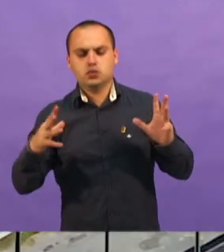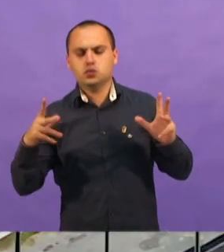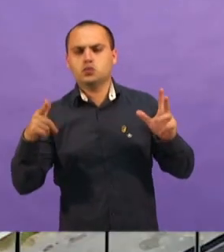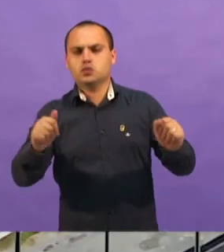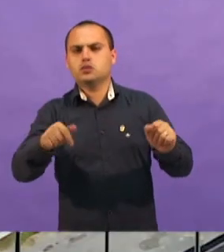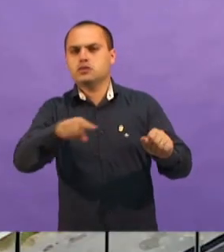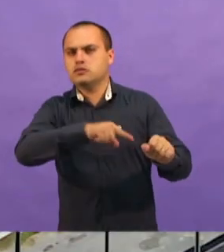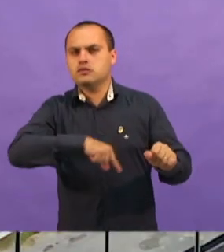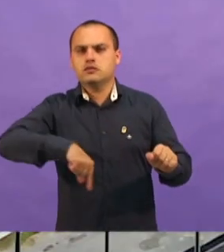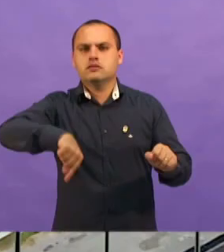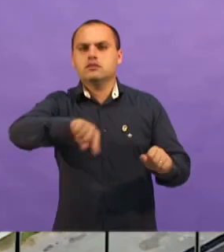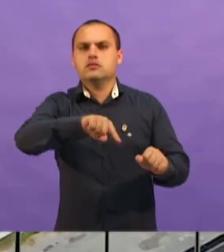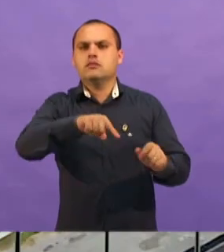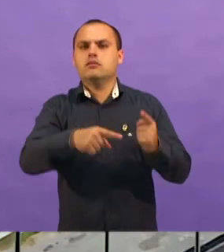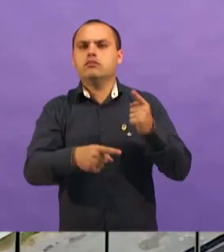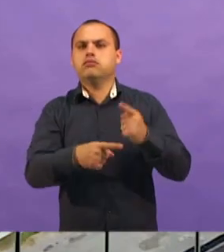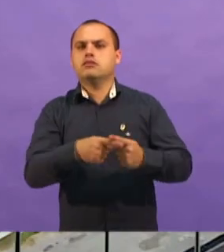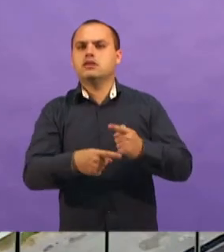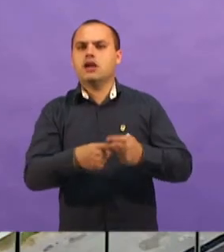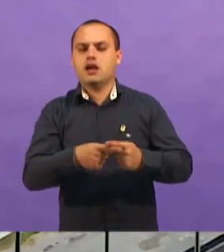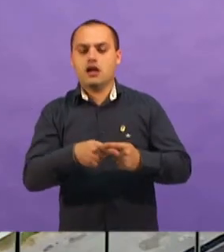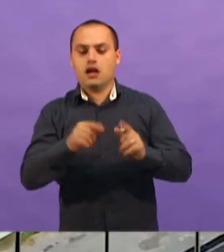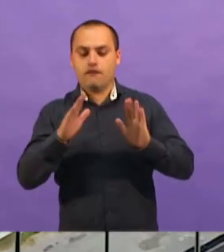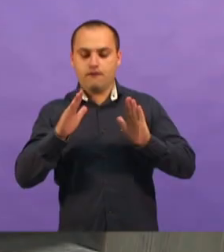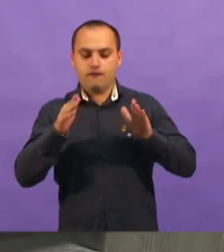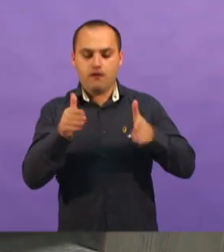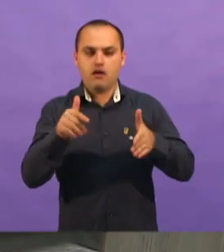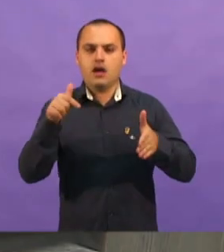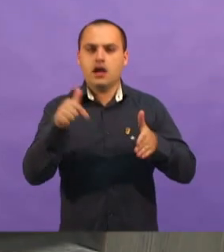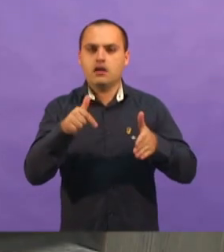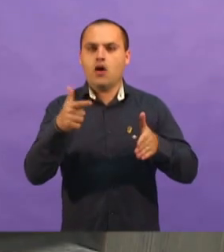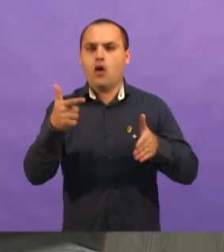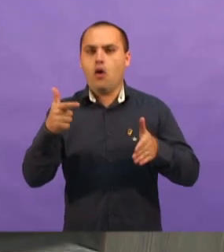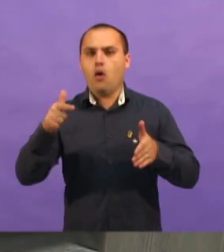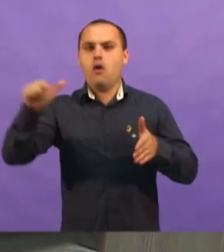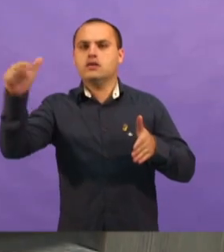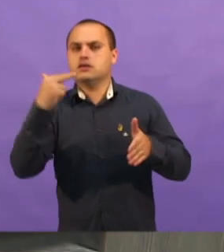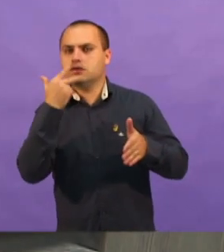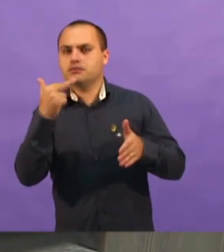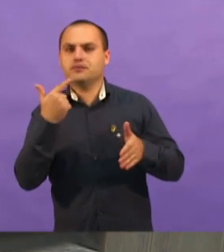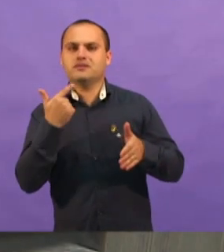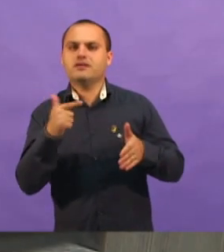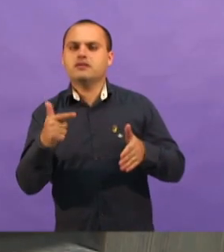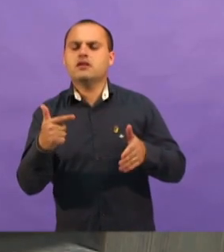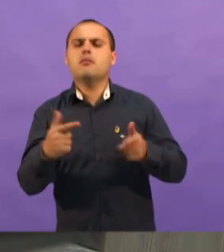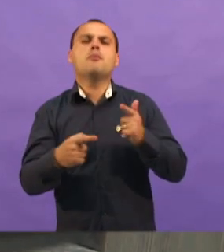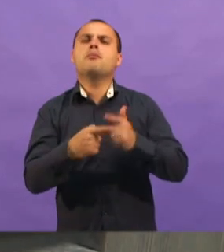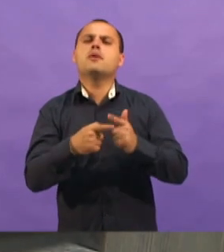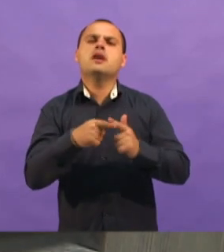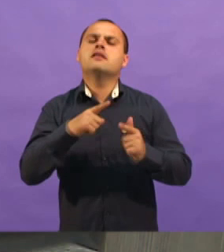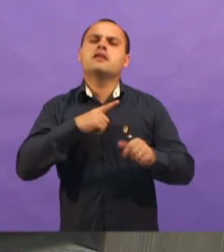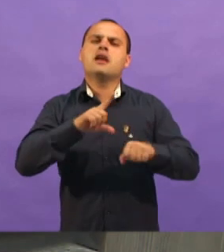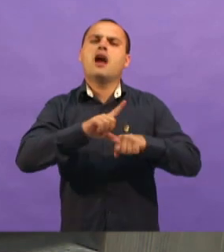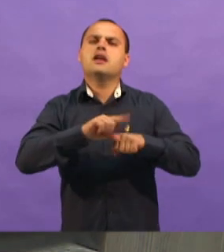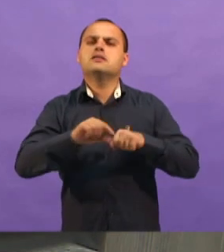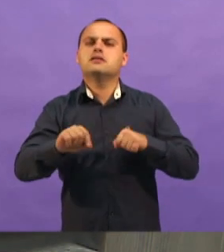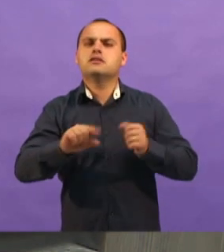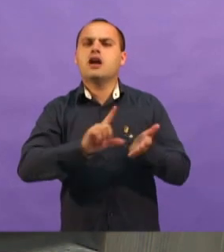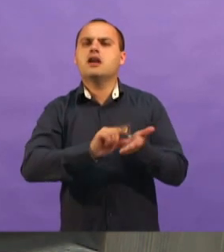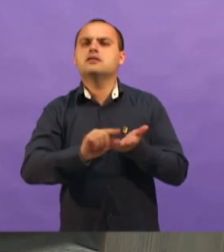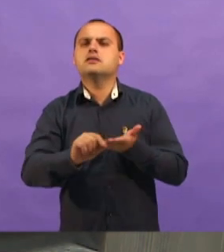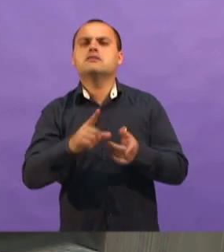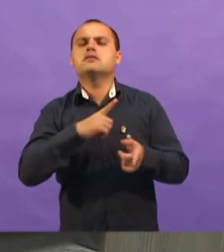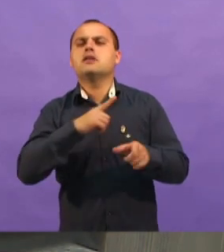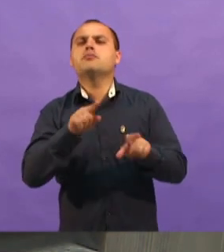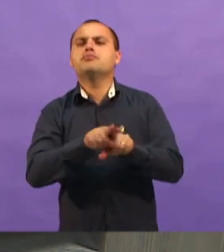que desses gêneros e não outros no anuário? Por que tem, por exemplo, o artigo científico? O artigo científico